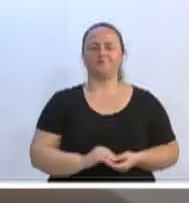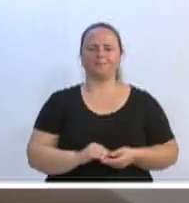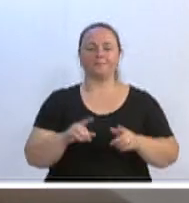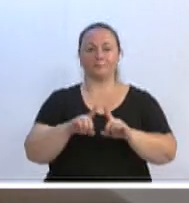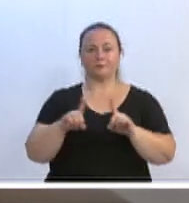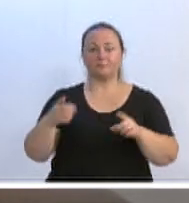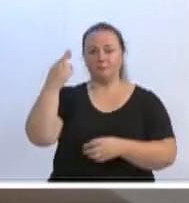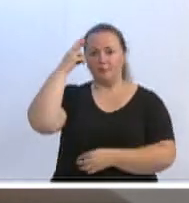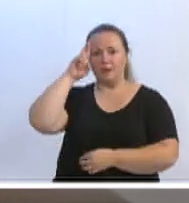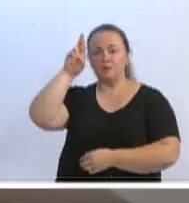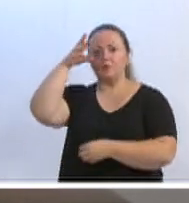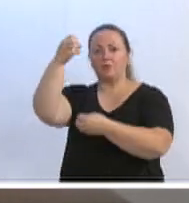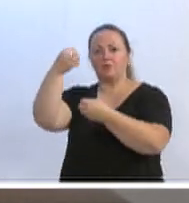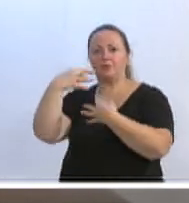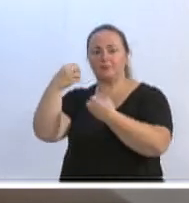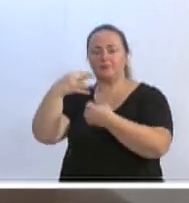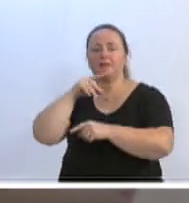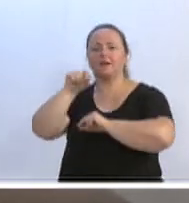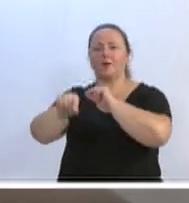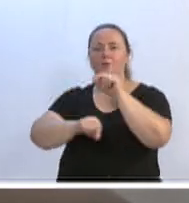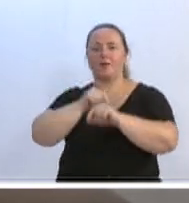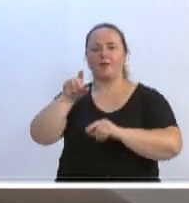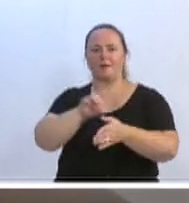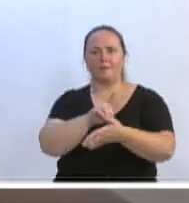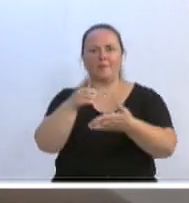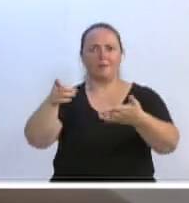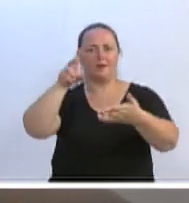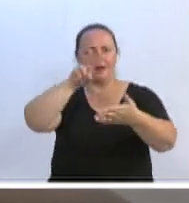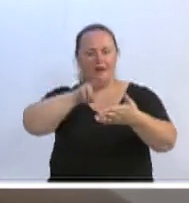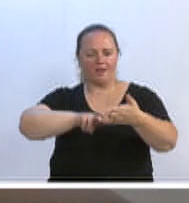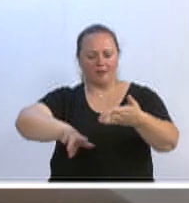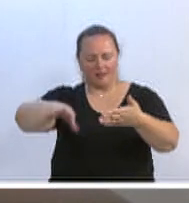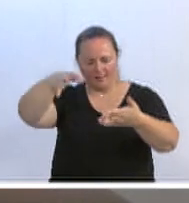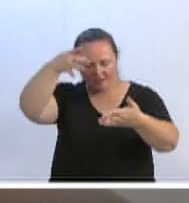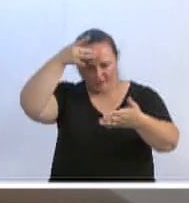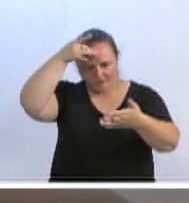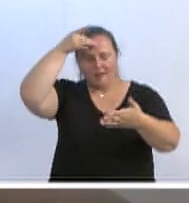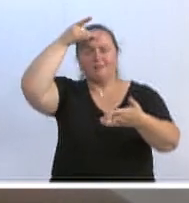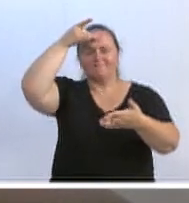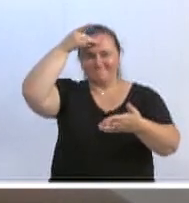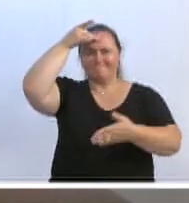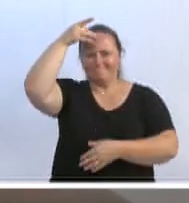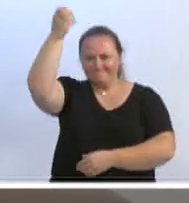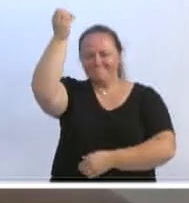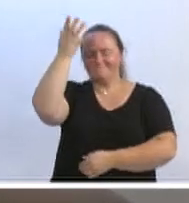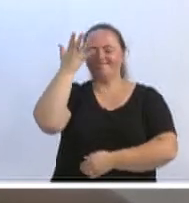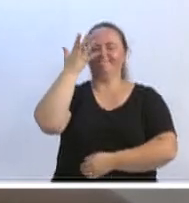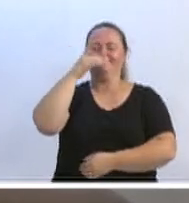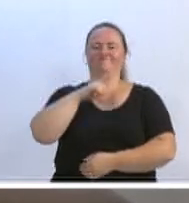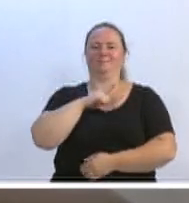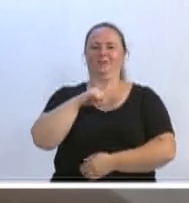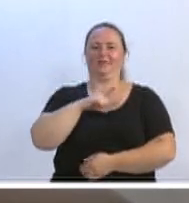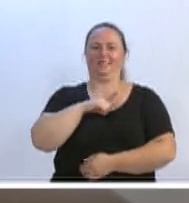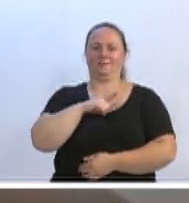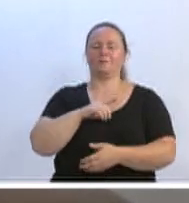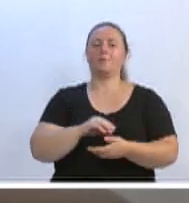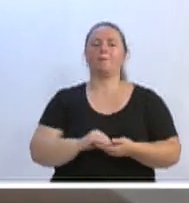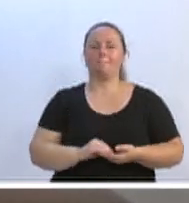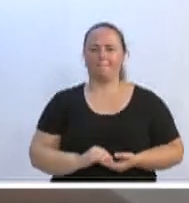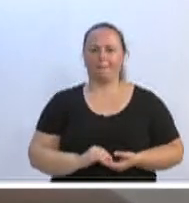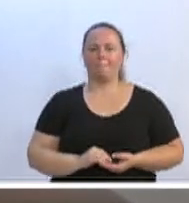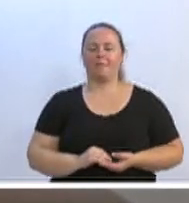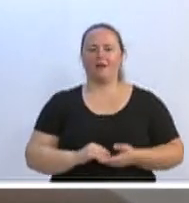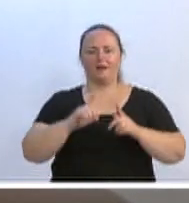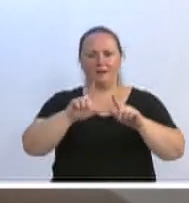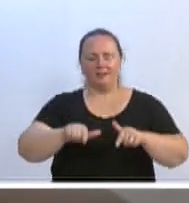que vai além da letra. É o que nós chamamos de palavra revelada. É a palavra que, com a ação